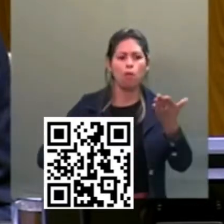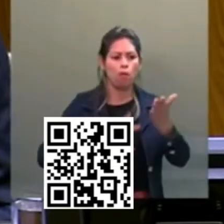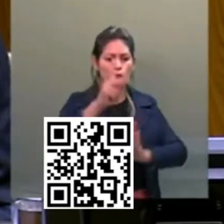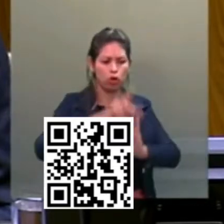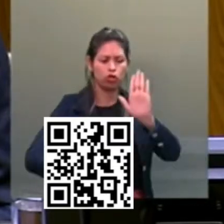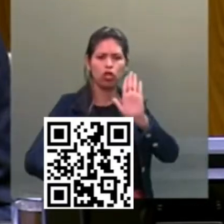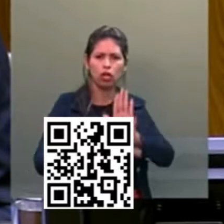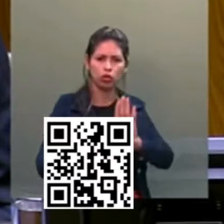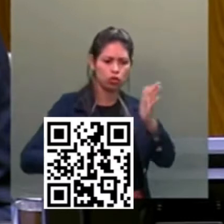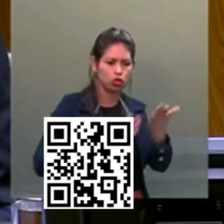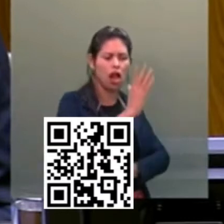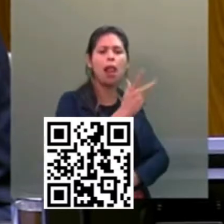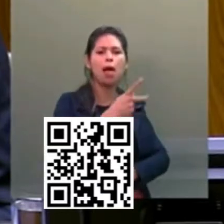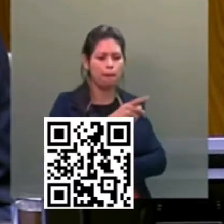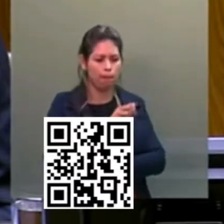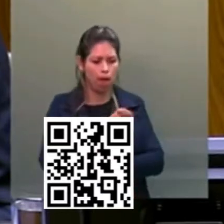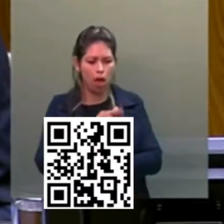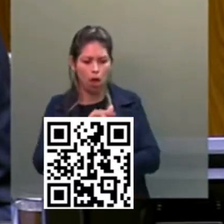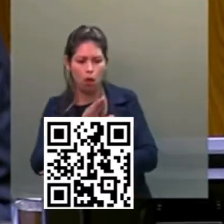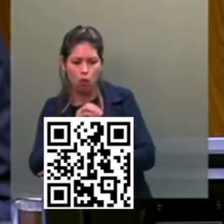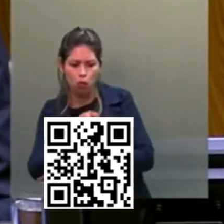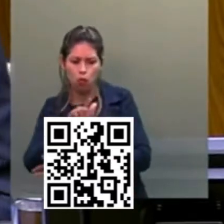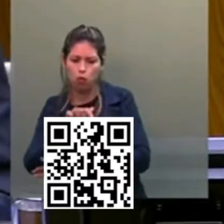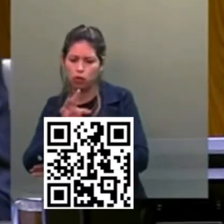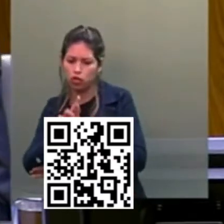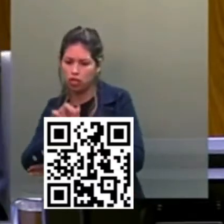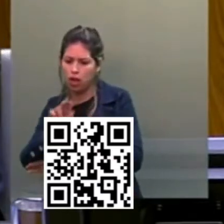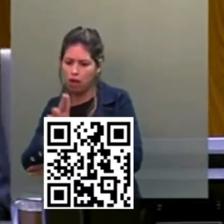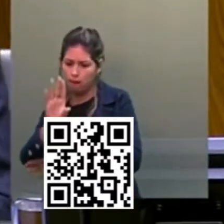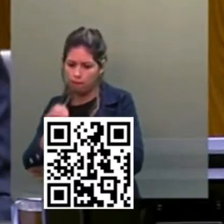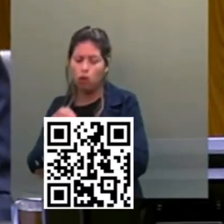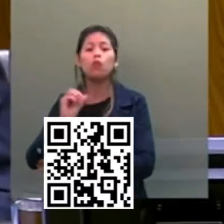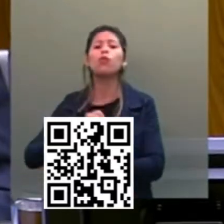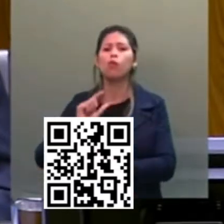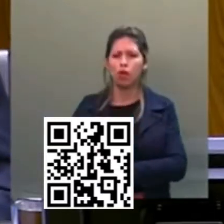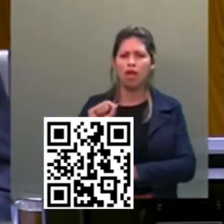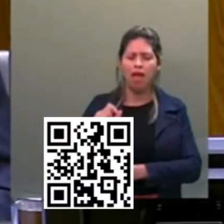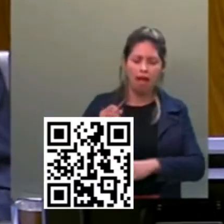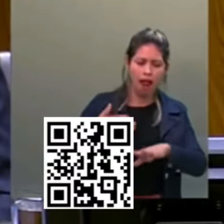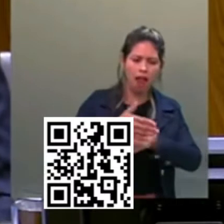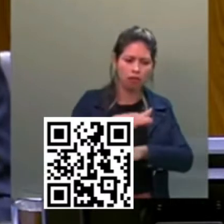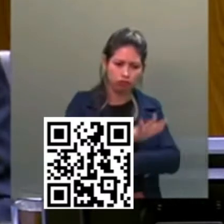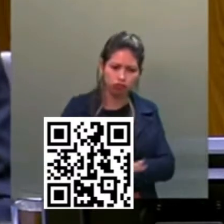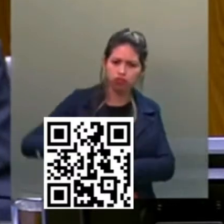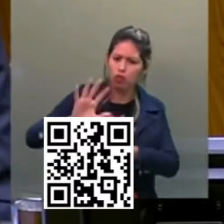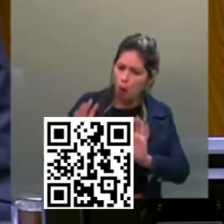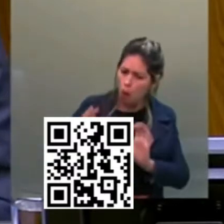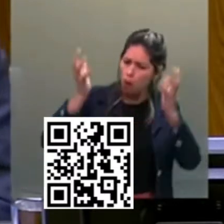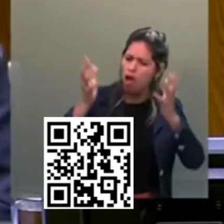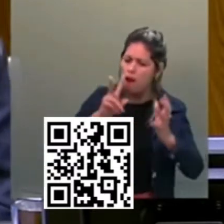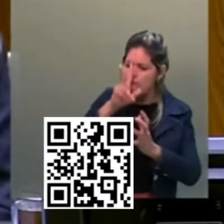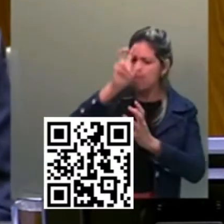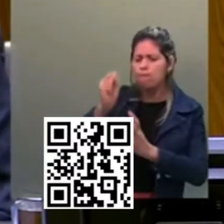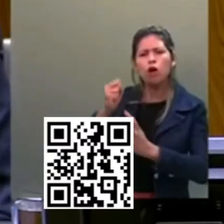e instituímos o programa emergencial de retomada do setor de eventos, possibilitando a sobrevivência de um setor